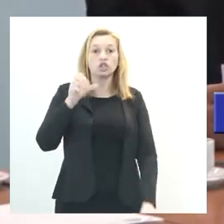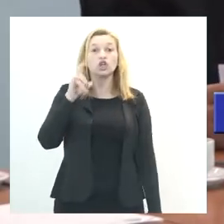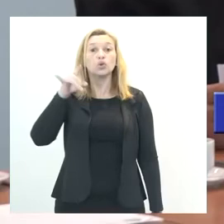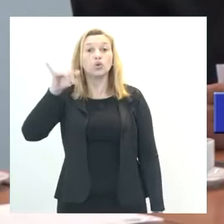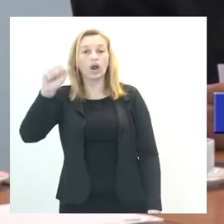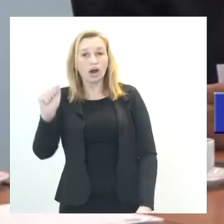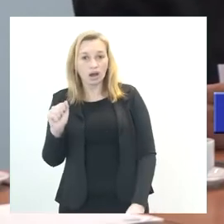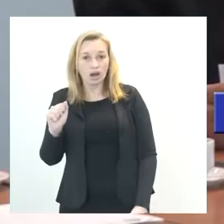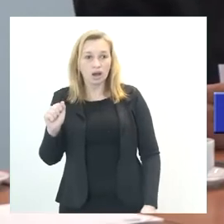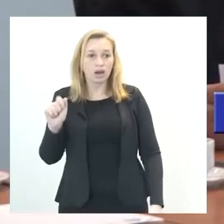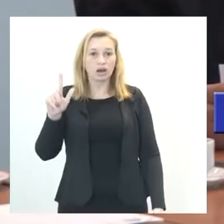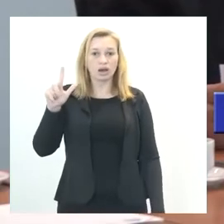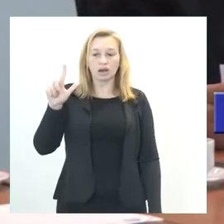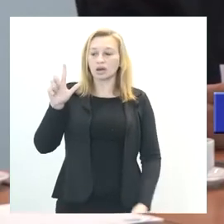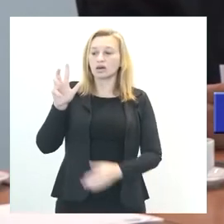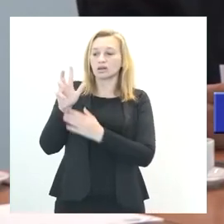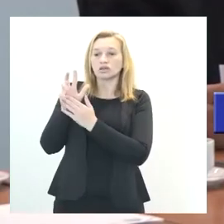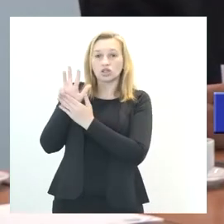sangria